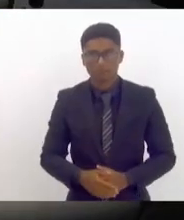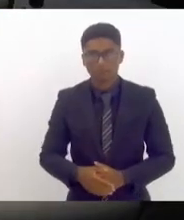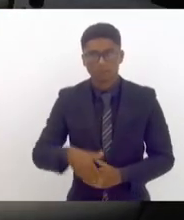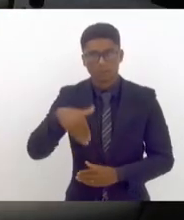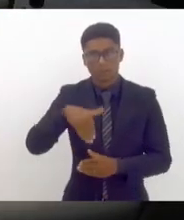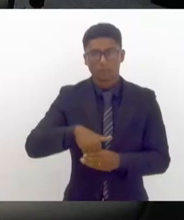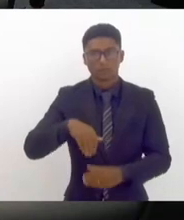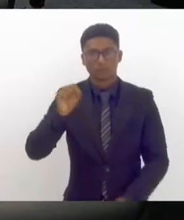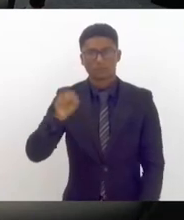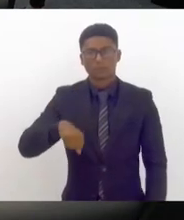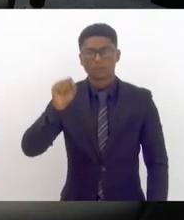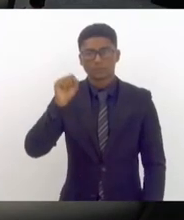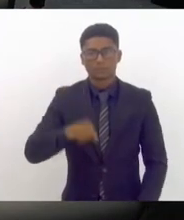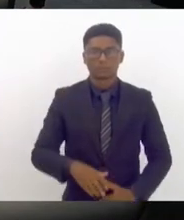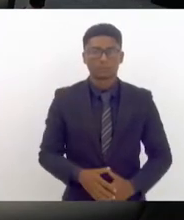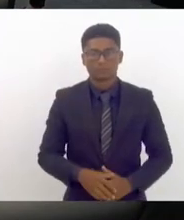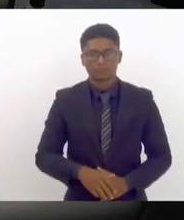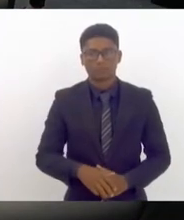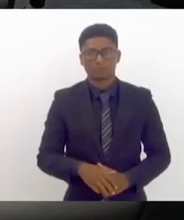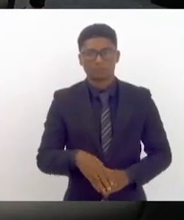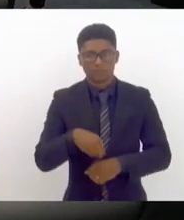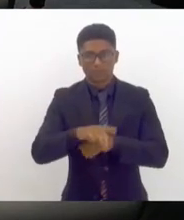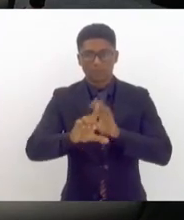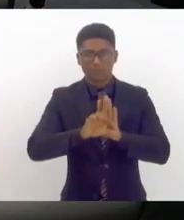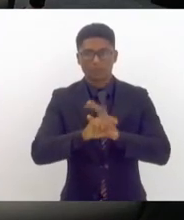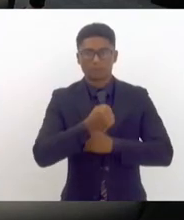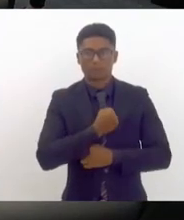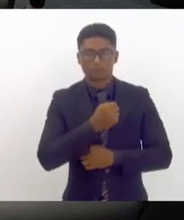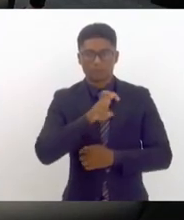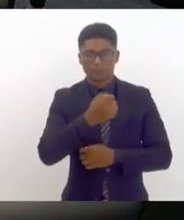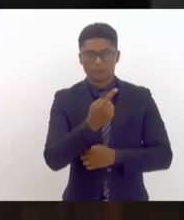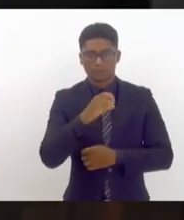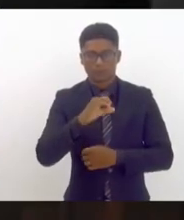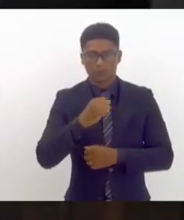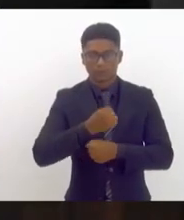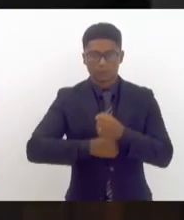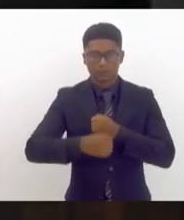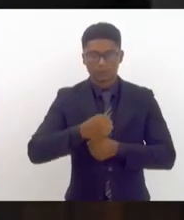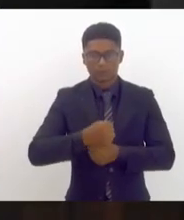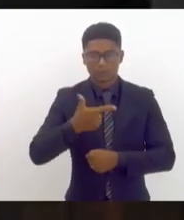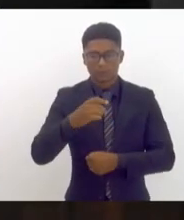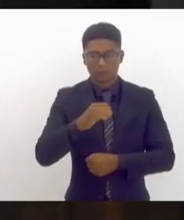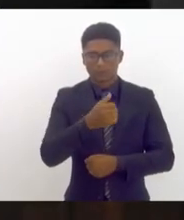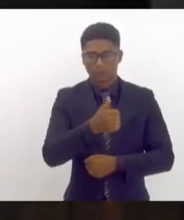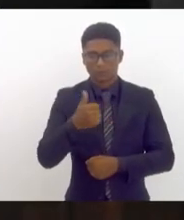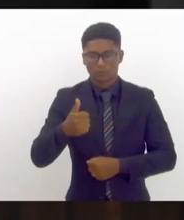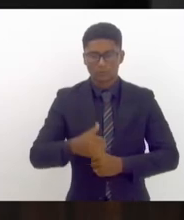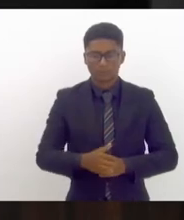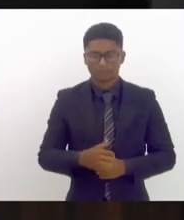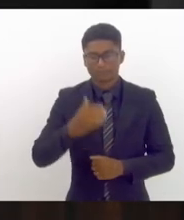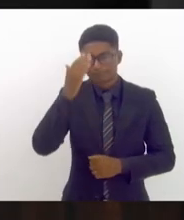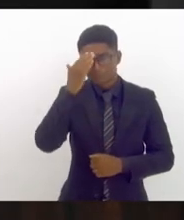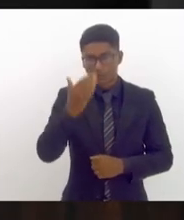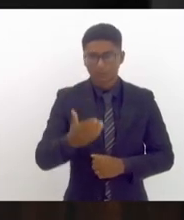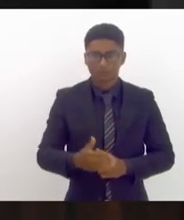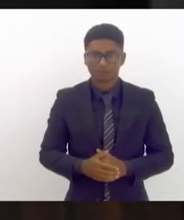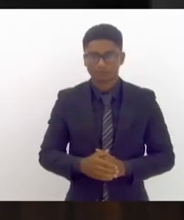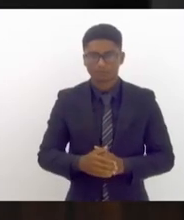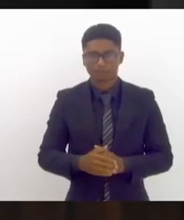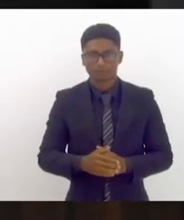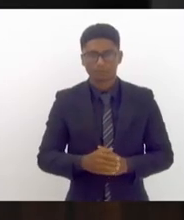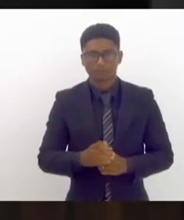é sim pela indicação legislativa 519 de 2011. Obrigada, professor Josemar.